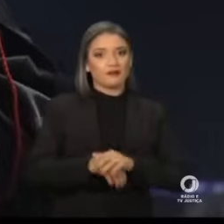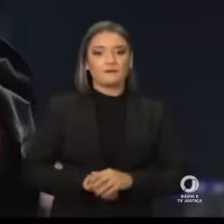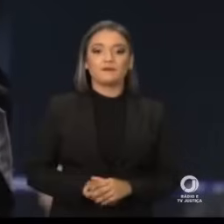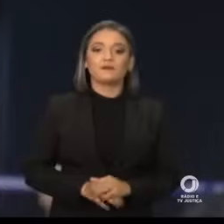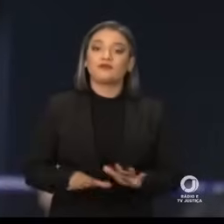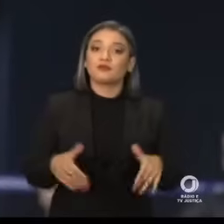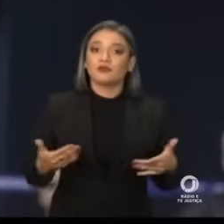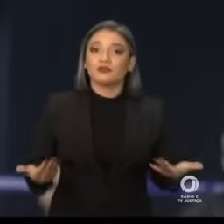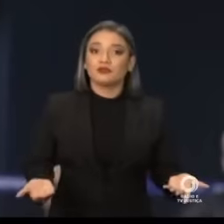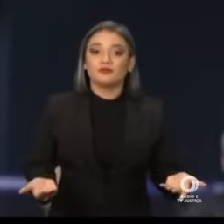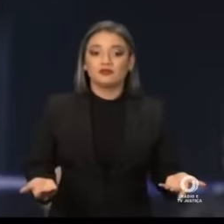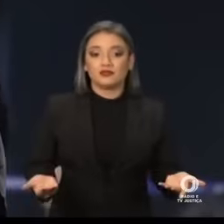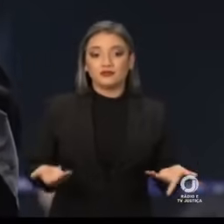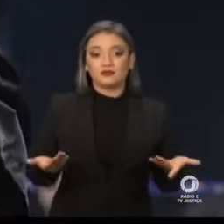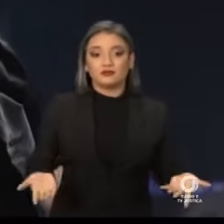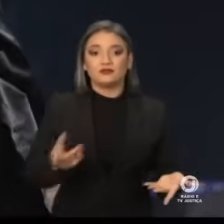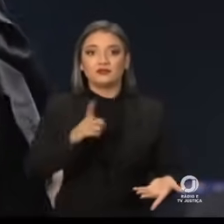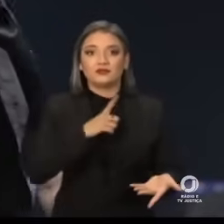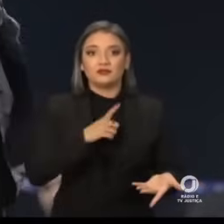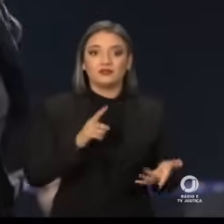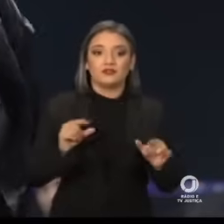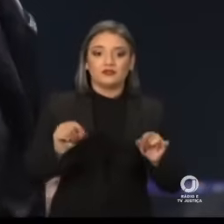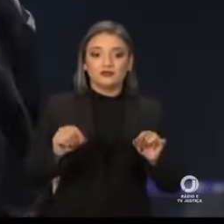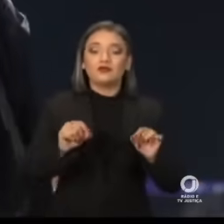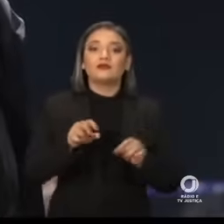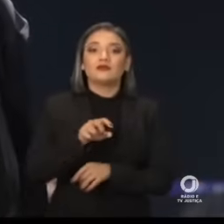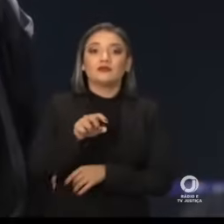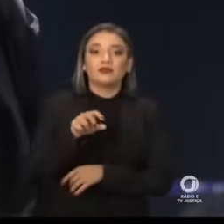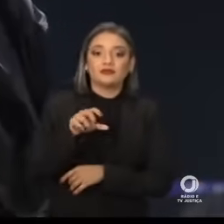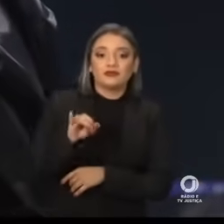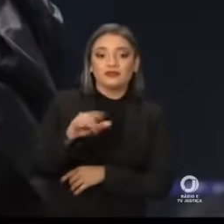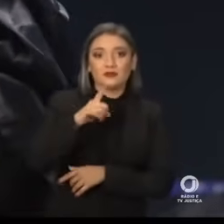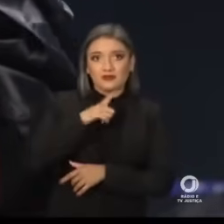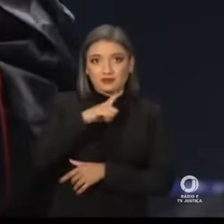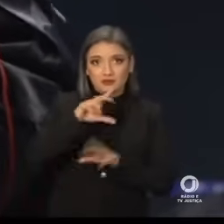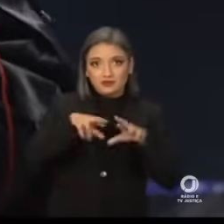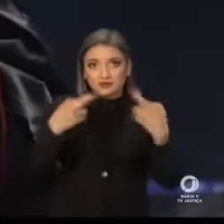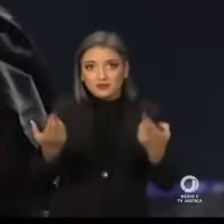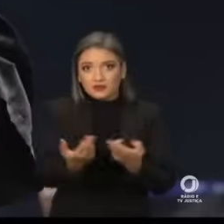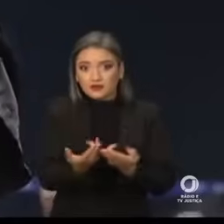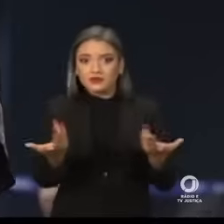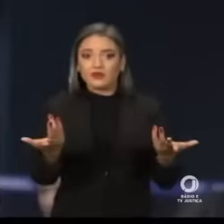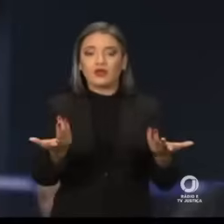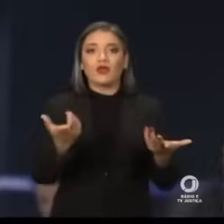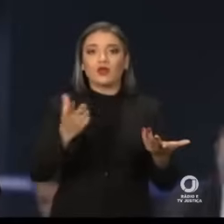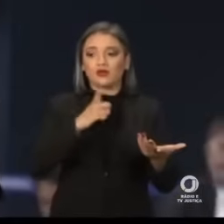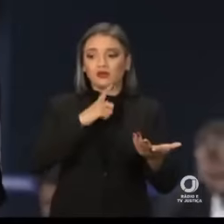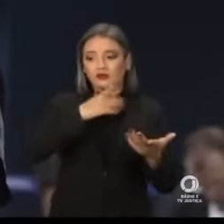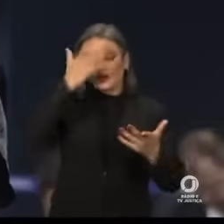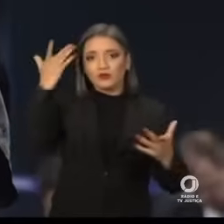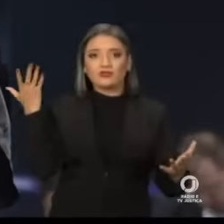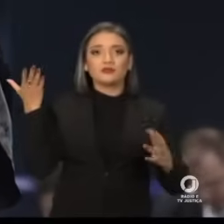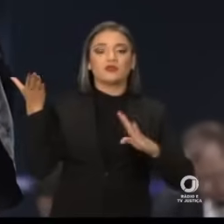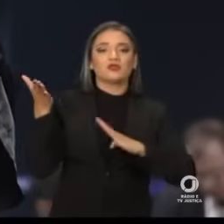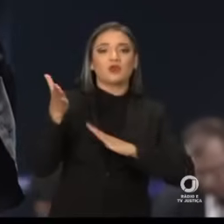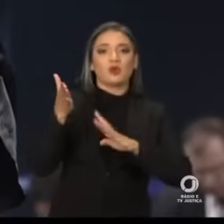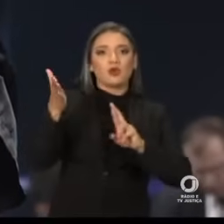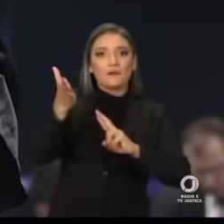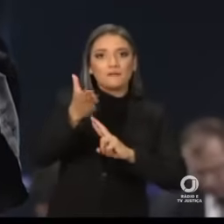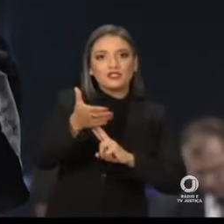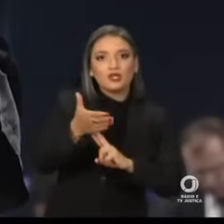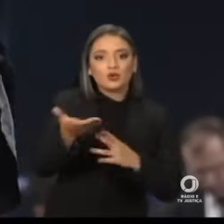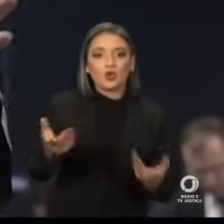Portanto, se alguém dissesse a reunião com os embaixadores, a reunião de 7 de dezembro,